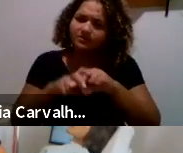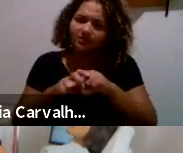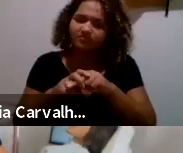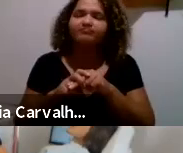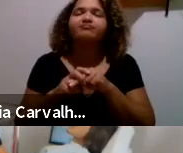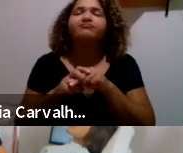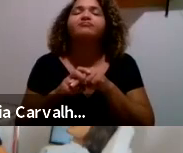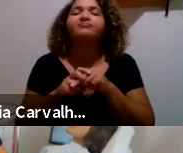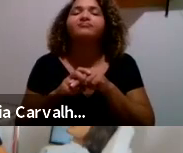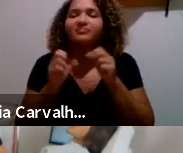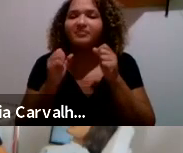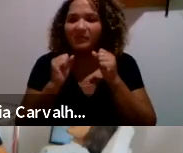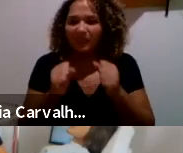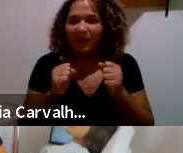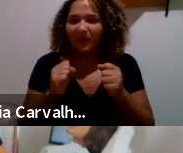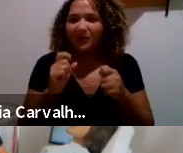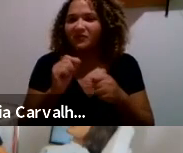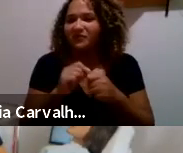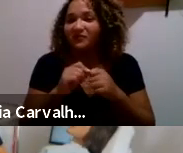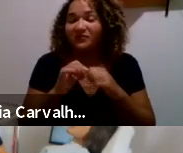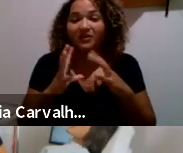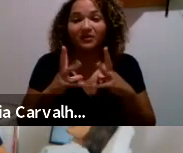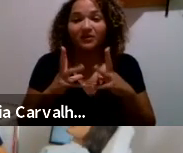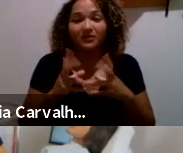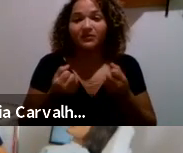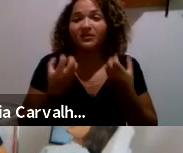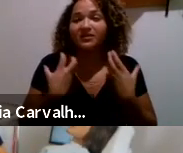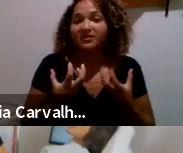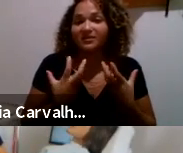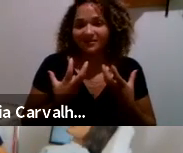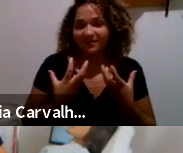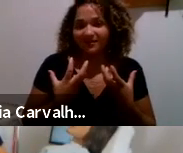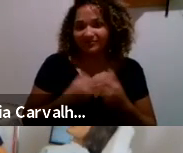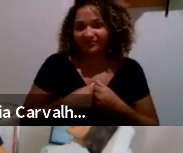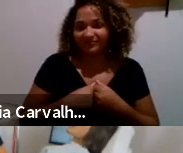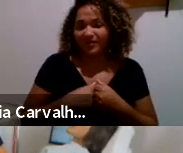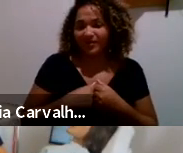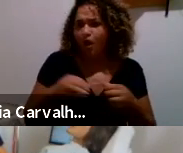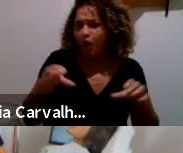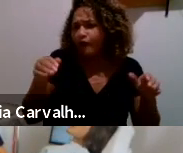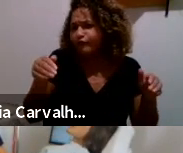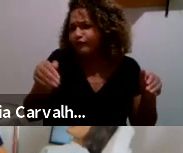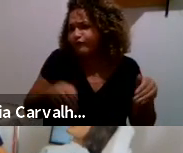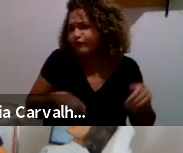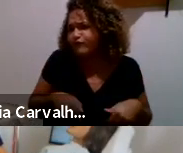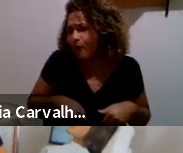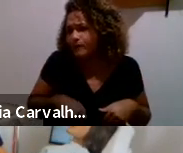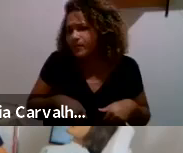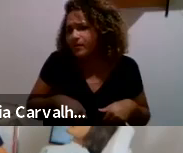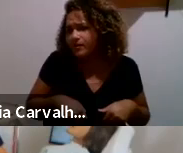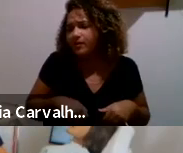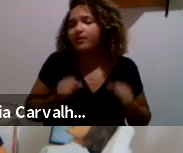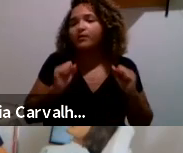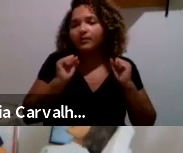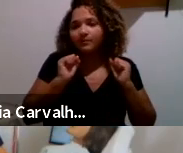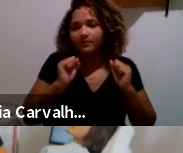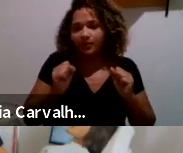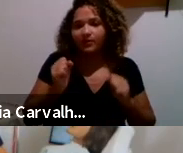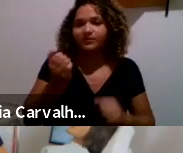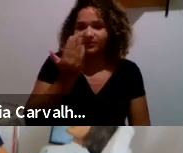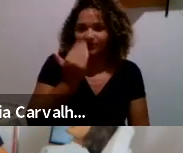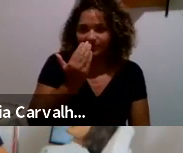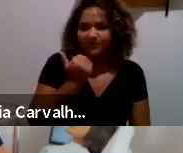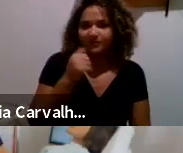pode fazer tudo o que você quiser aqui. Você está com fome? Não, não estou com fome. Tá. Mas daqui a pouco eu vou pedir para o pessoal